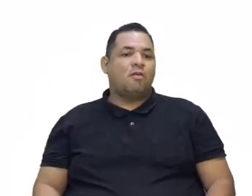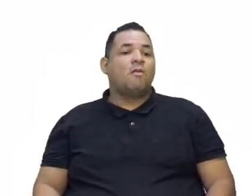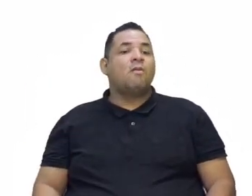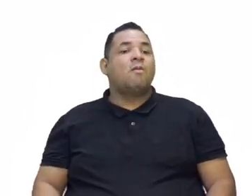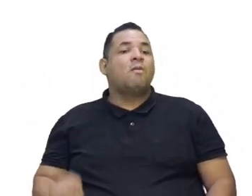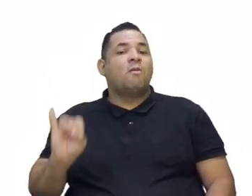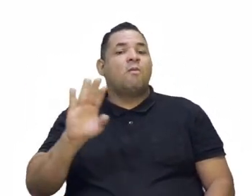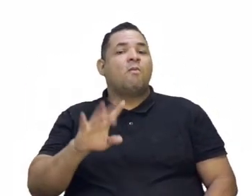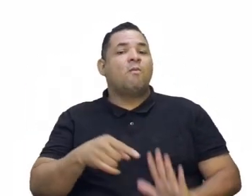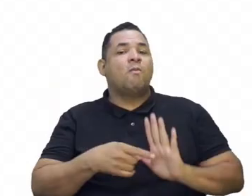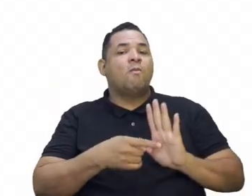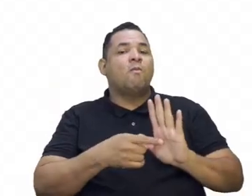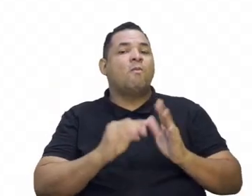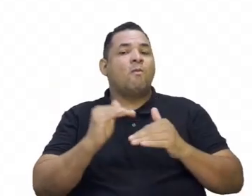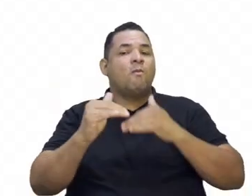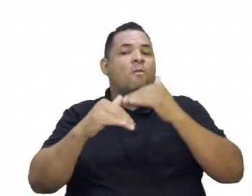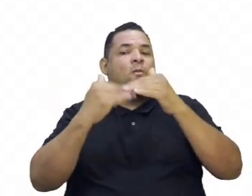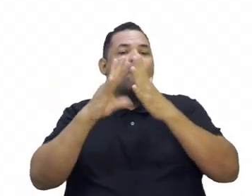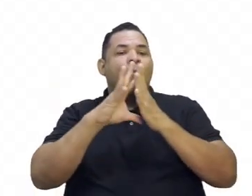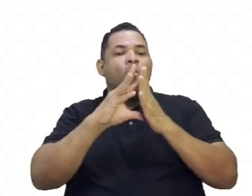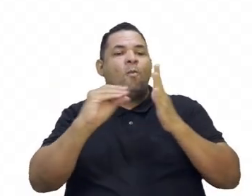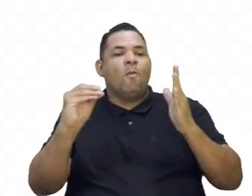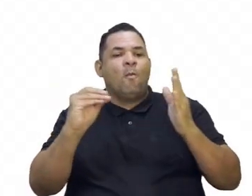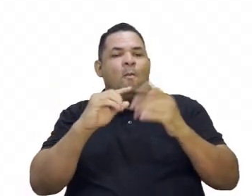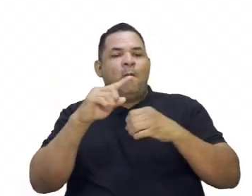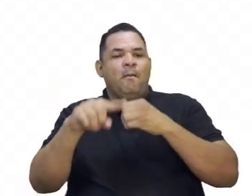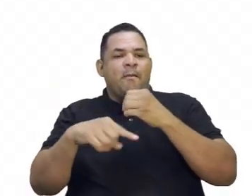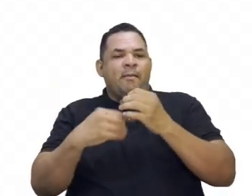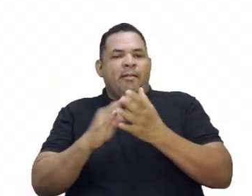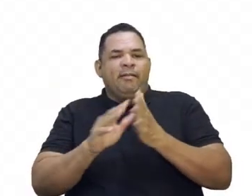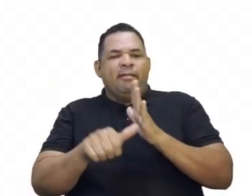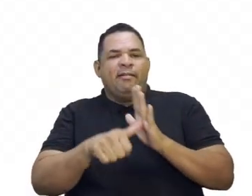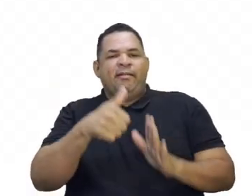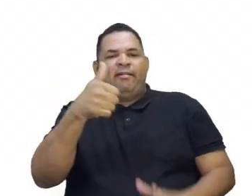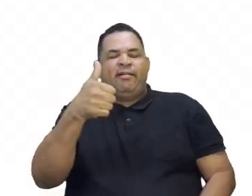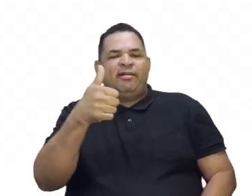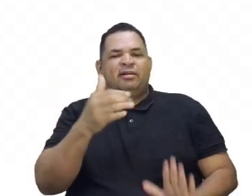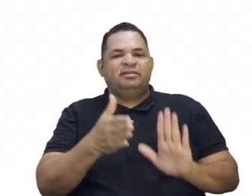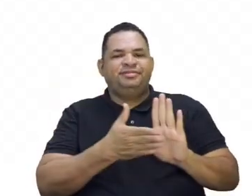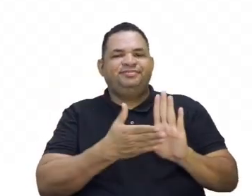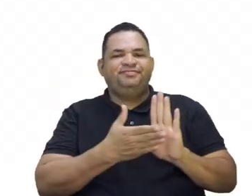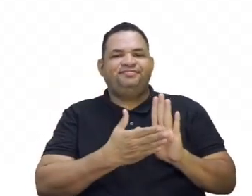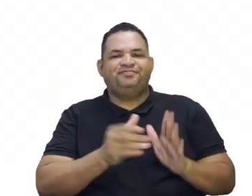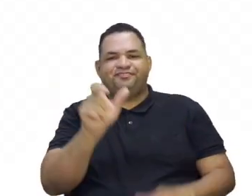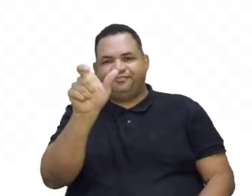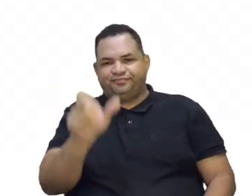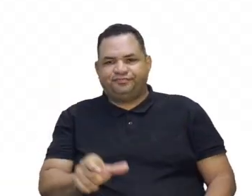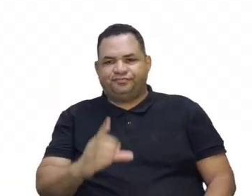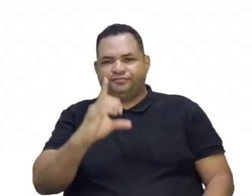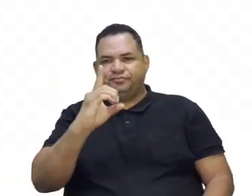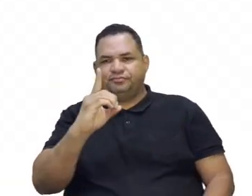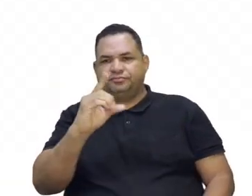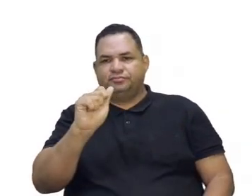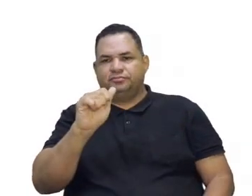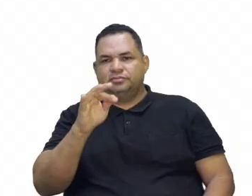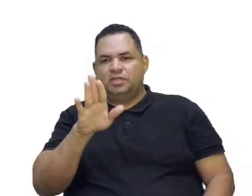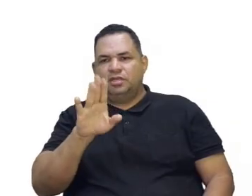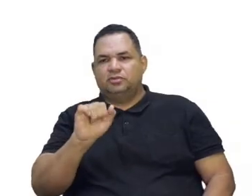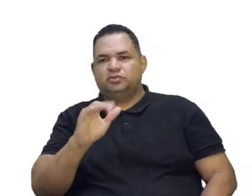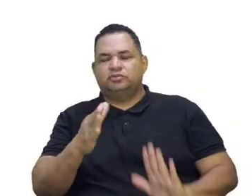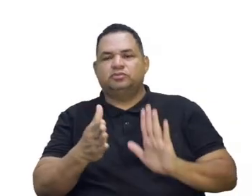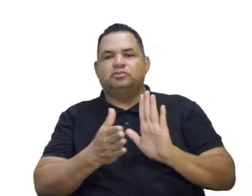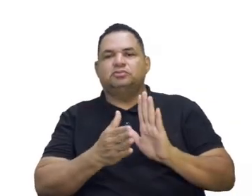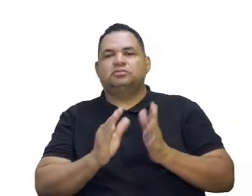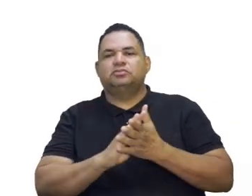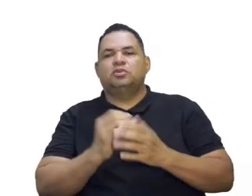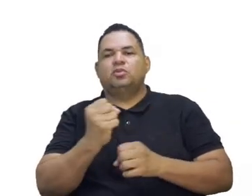seguir apresenta a evolução dos modelos atômicos desde o primeiro proposto por Dalton em